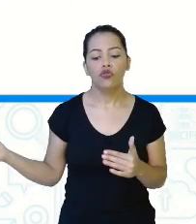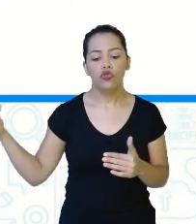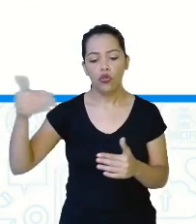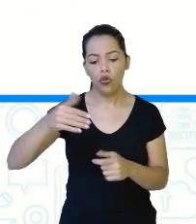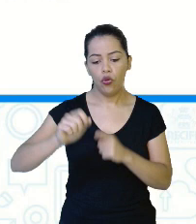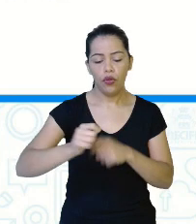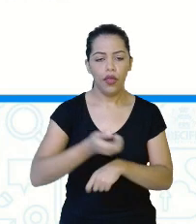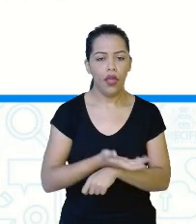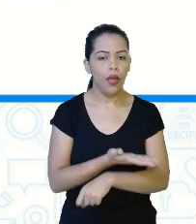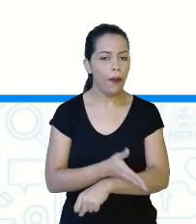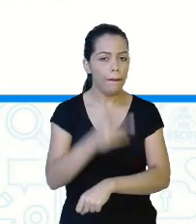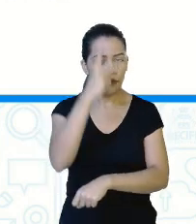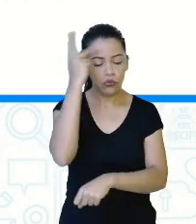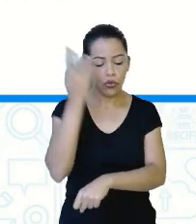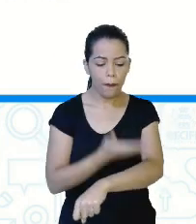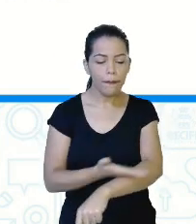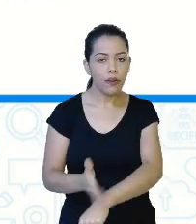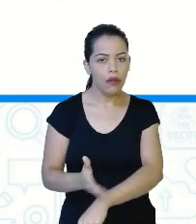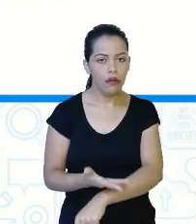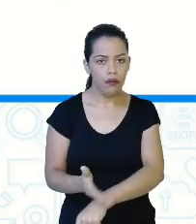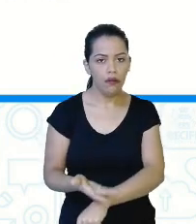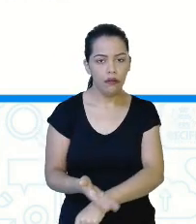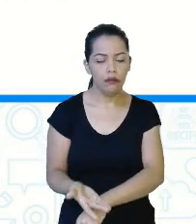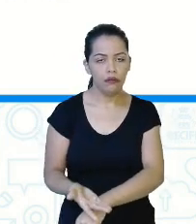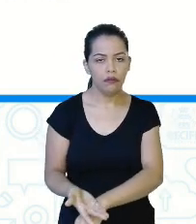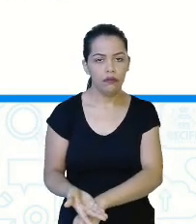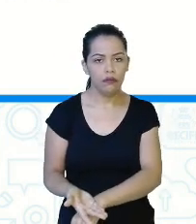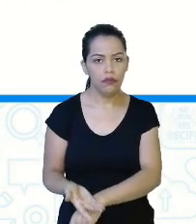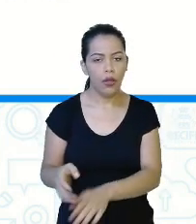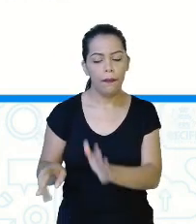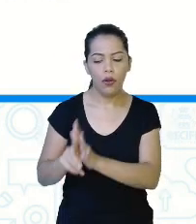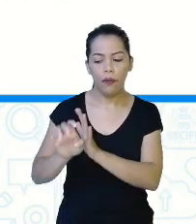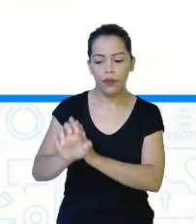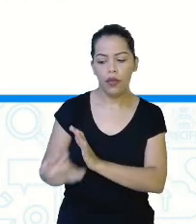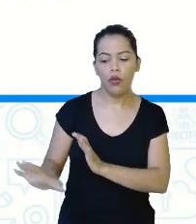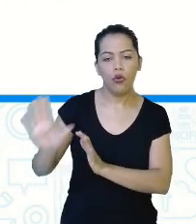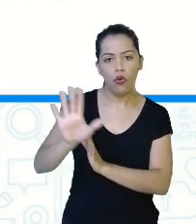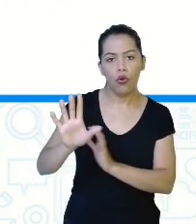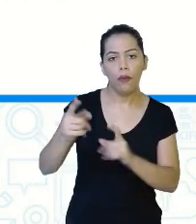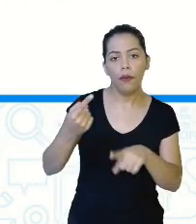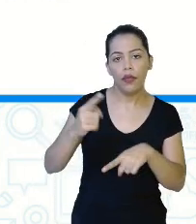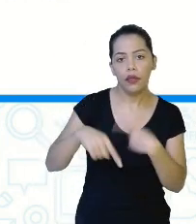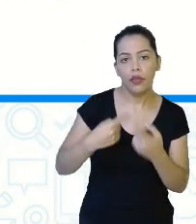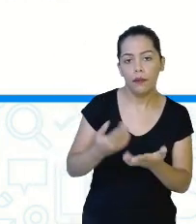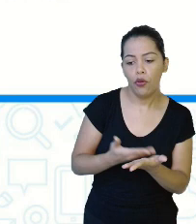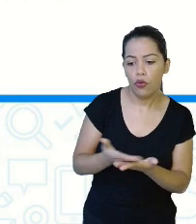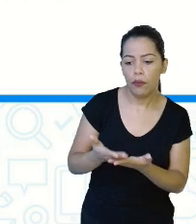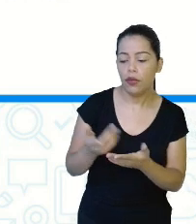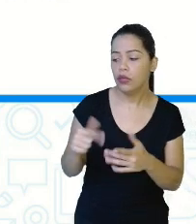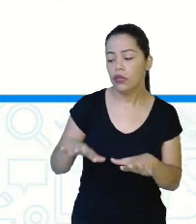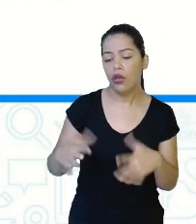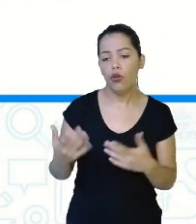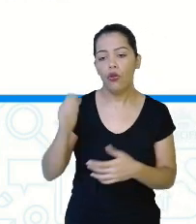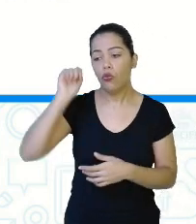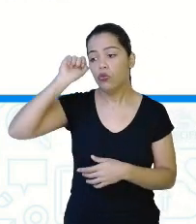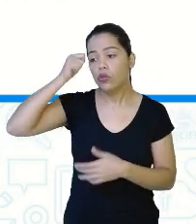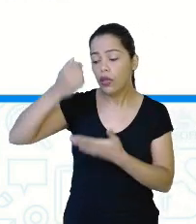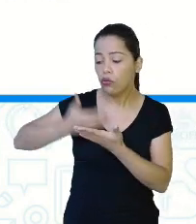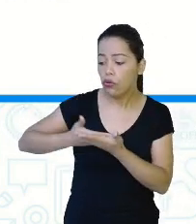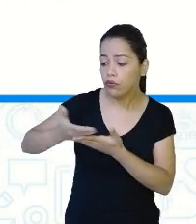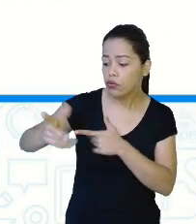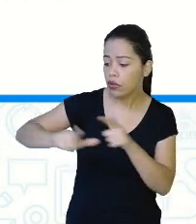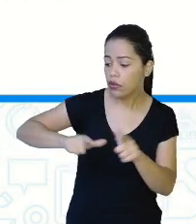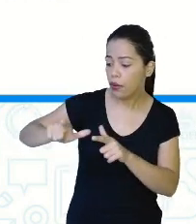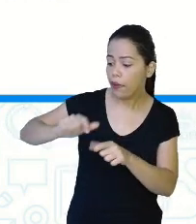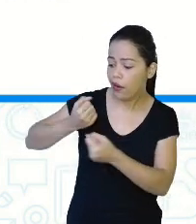adiante, para trabalhar nos engenhos de cana-de-açúcar, nas fazendas, no trabalho